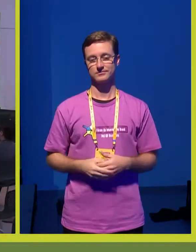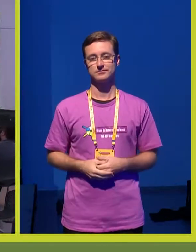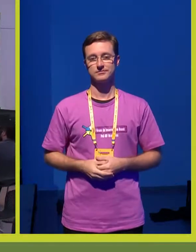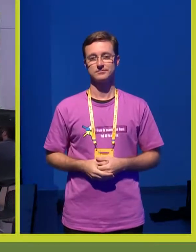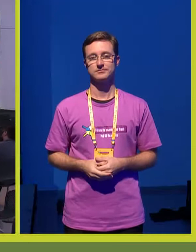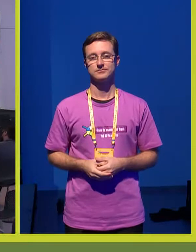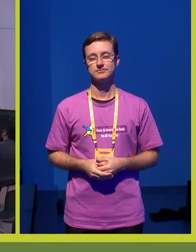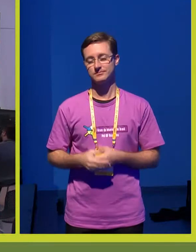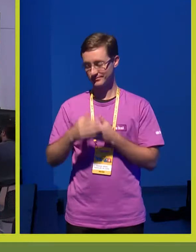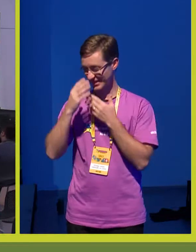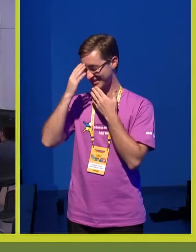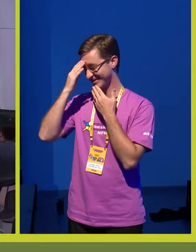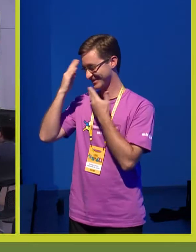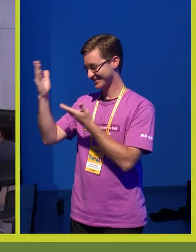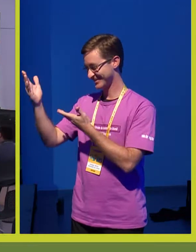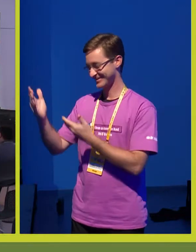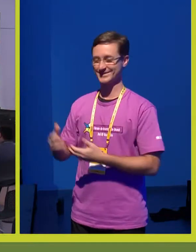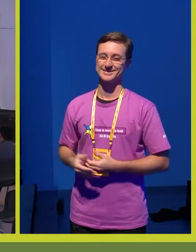obrigado